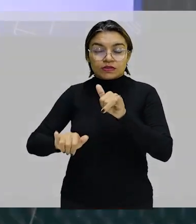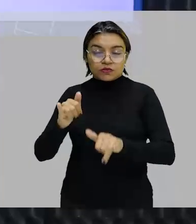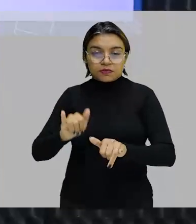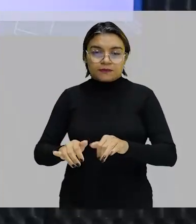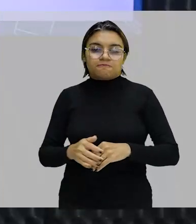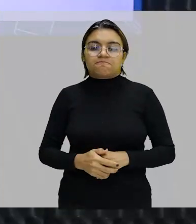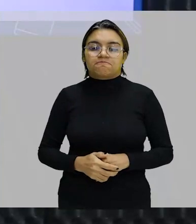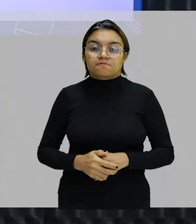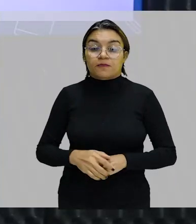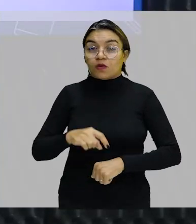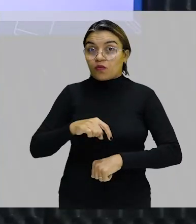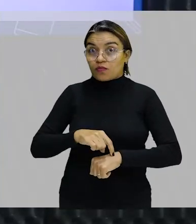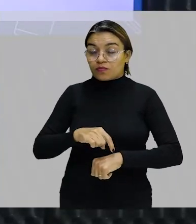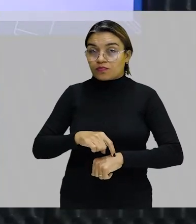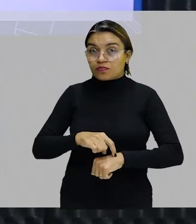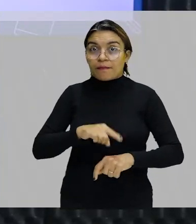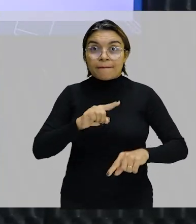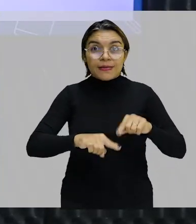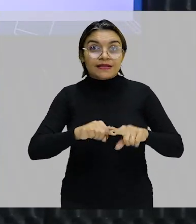no reagente, certo,